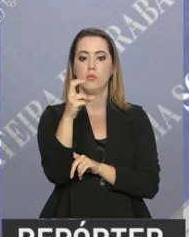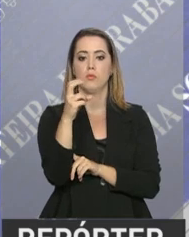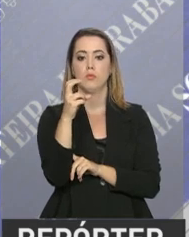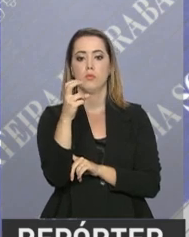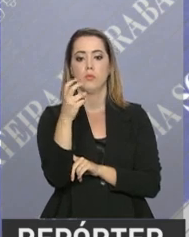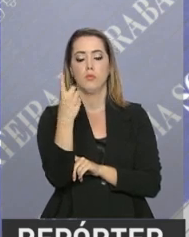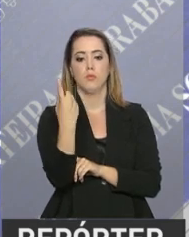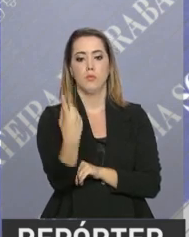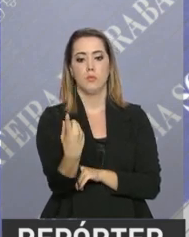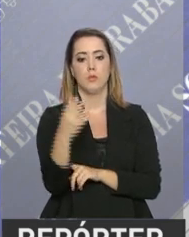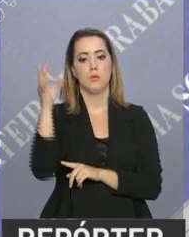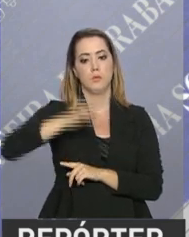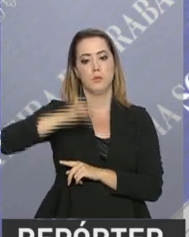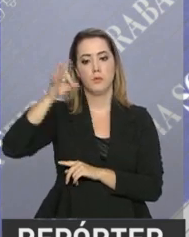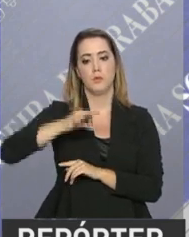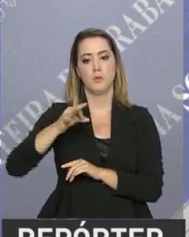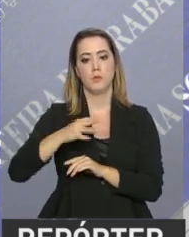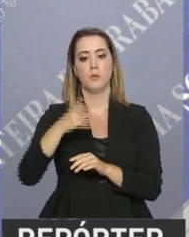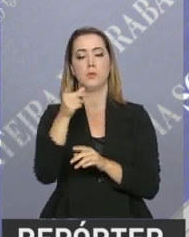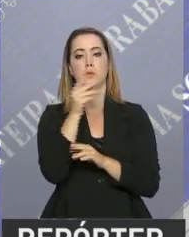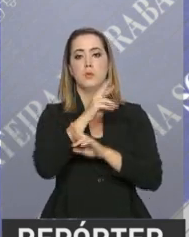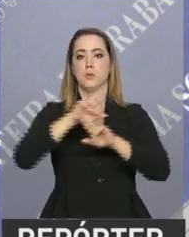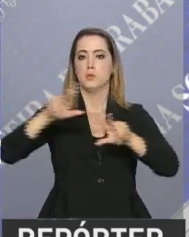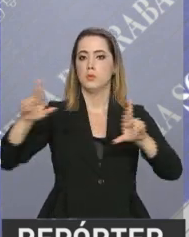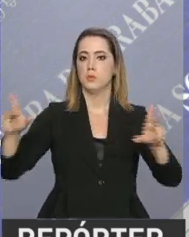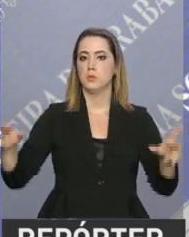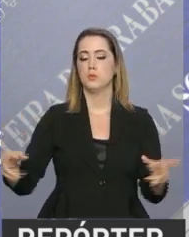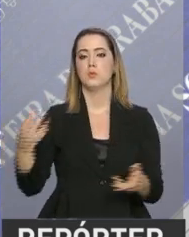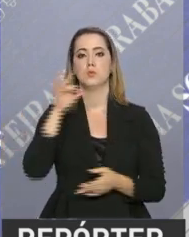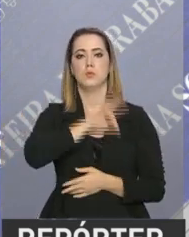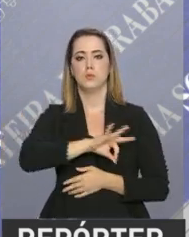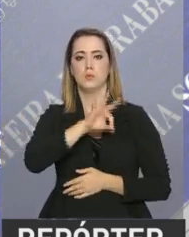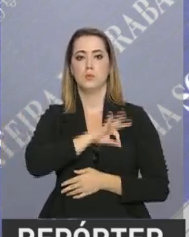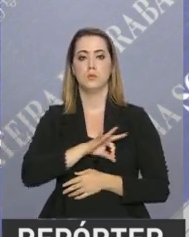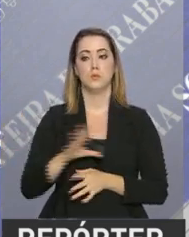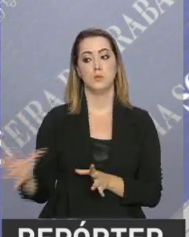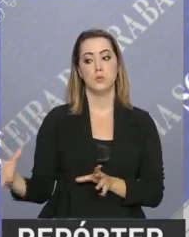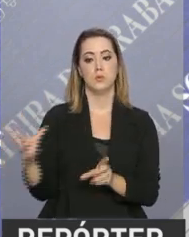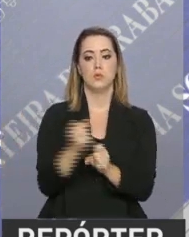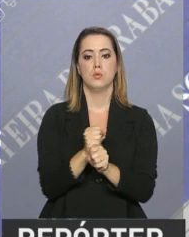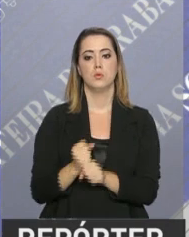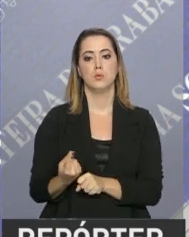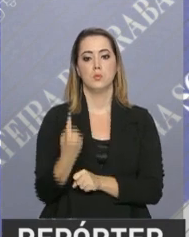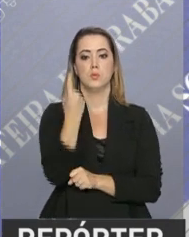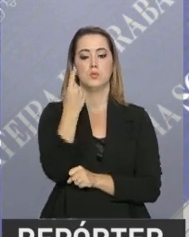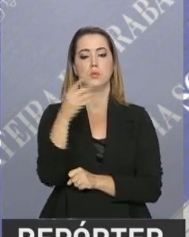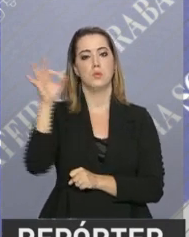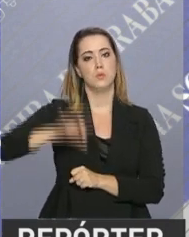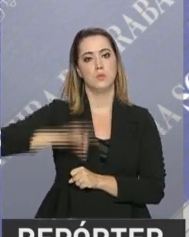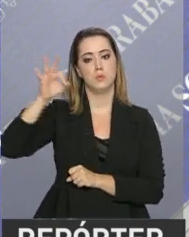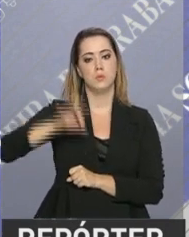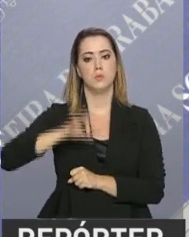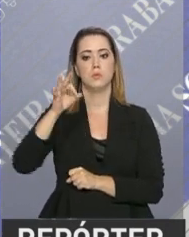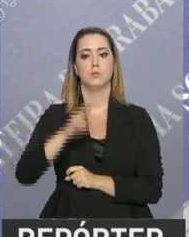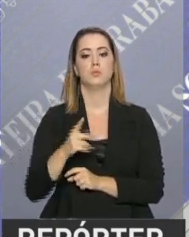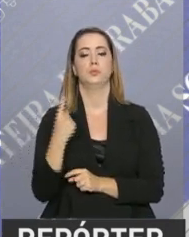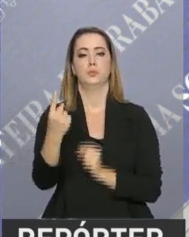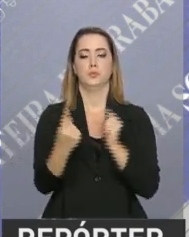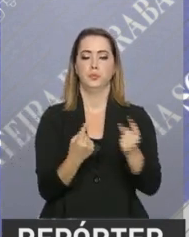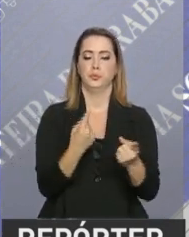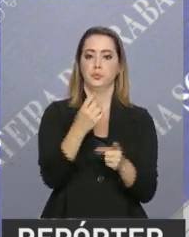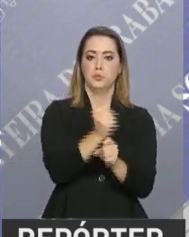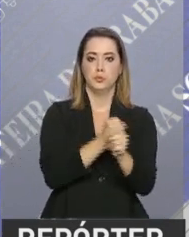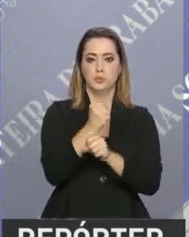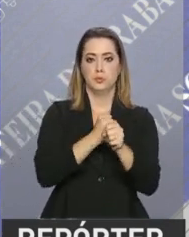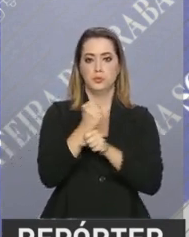51% da média de salários de contribuição somado a 1 pon percentual dessa média para cada ano